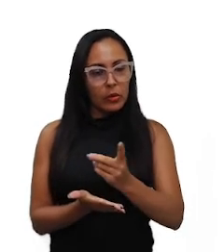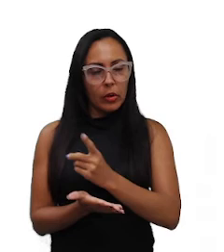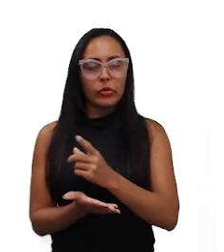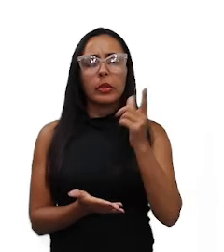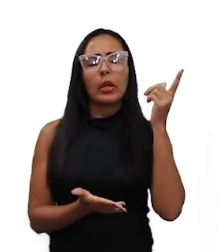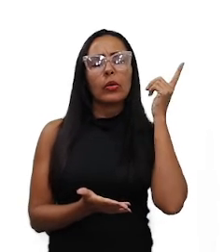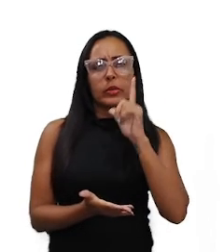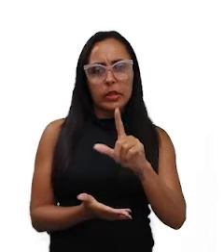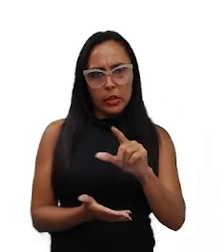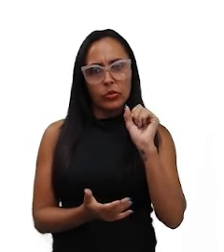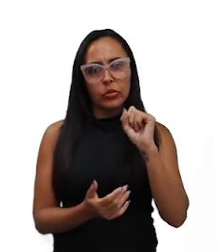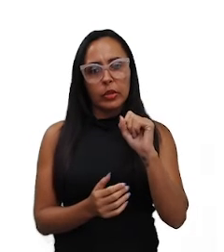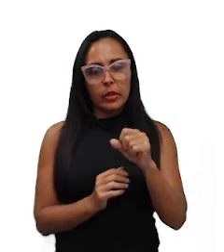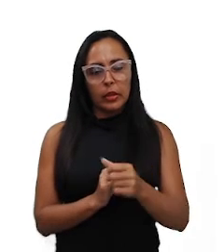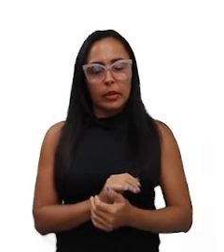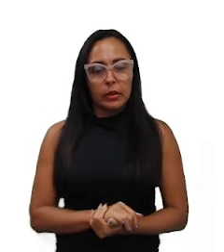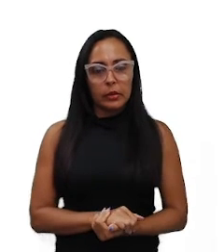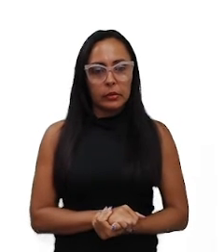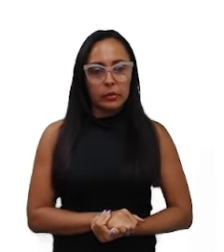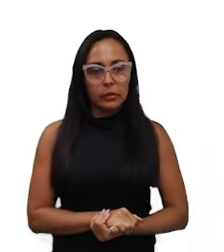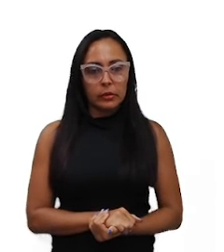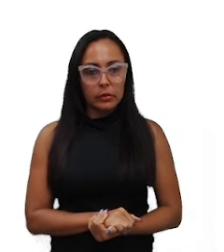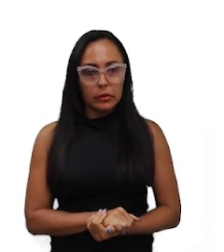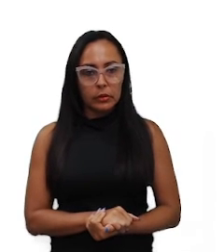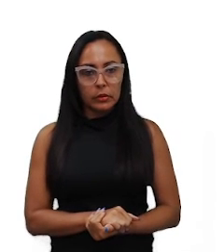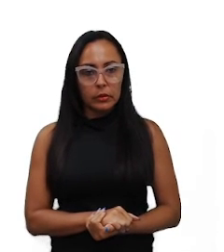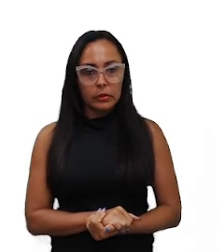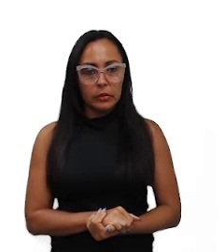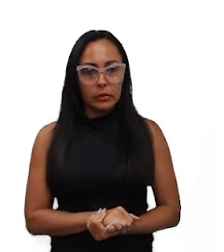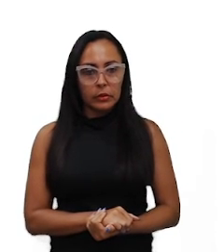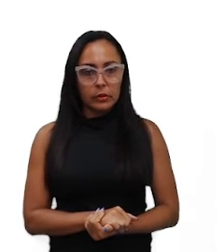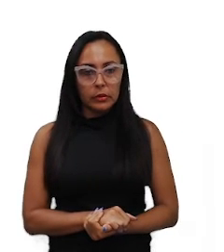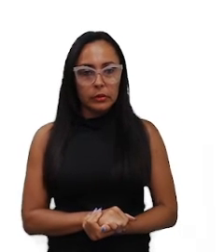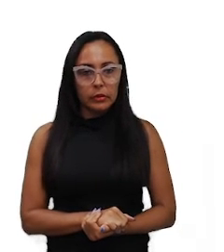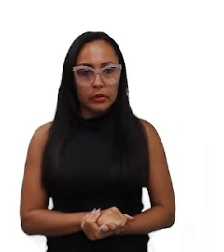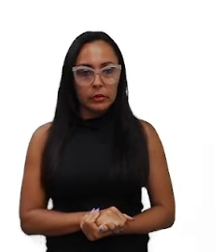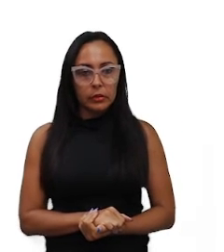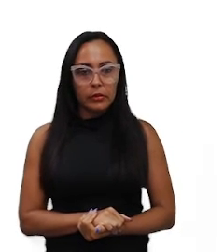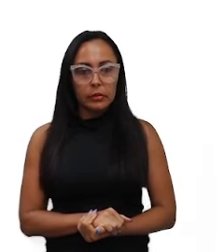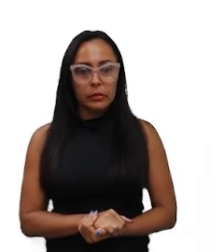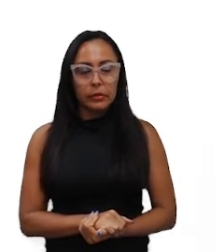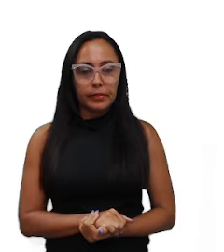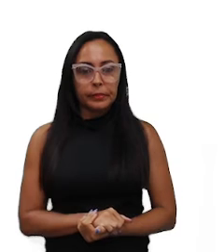ver aí na imagem que está aparecendo para vocês, tá?